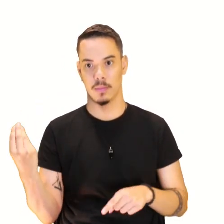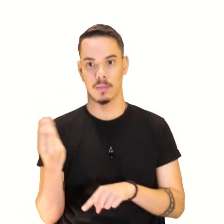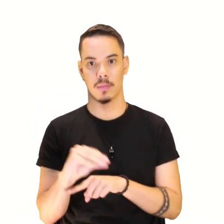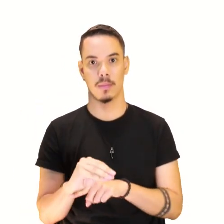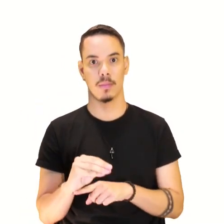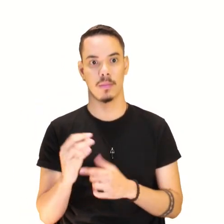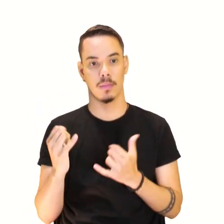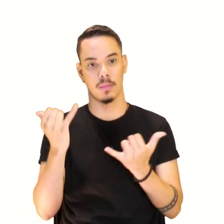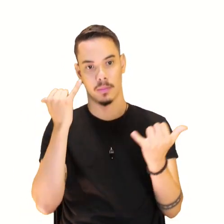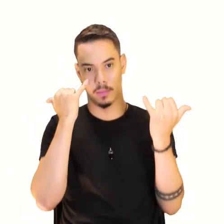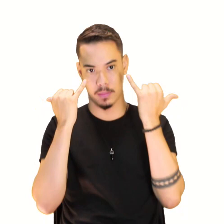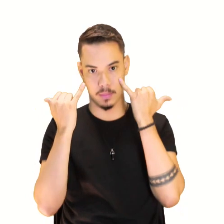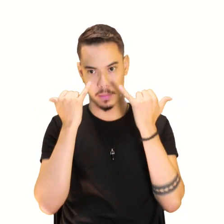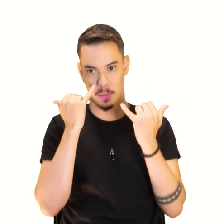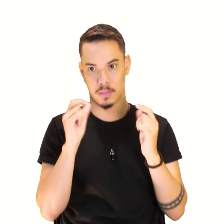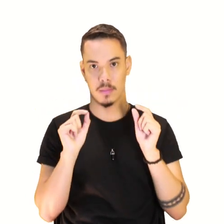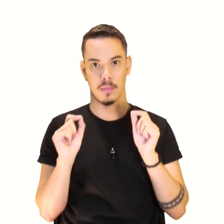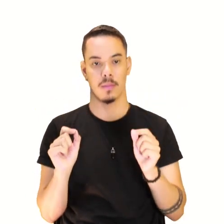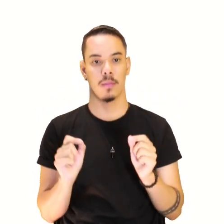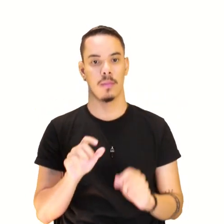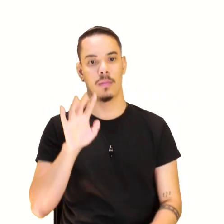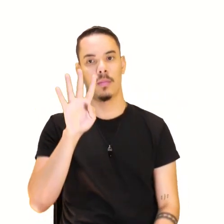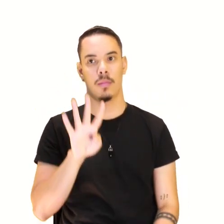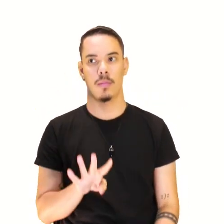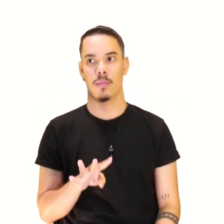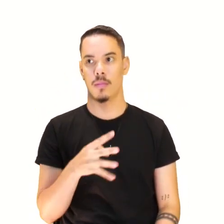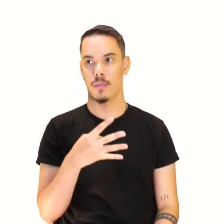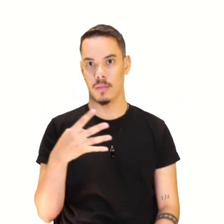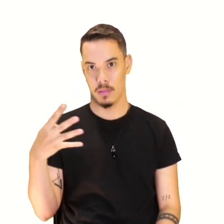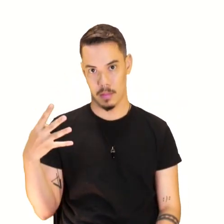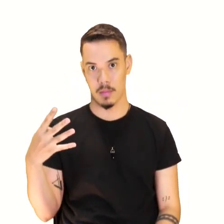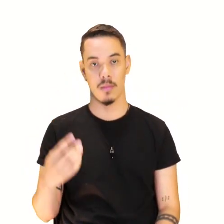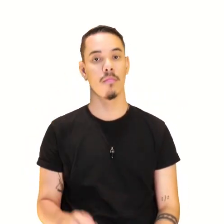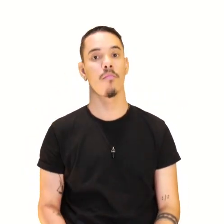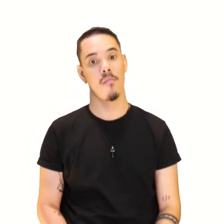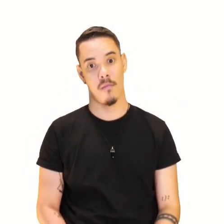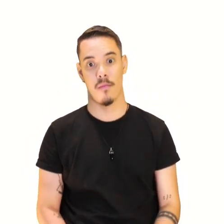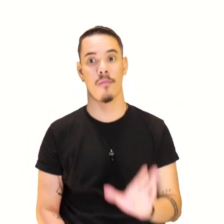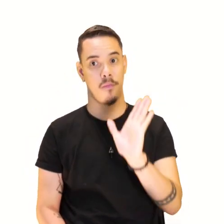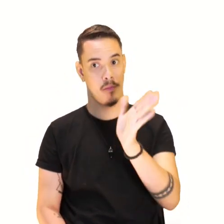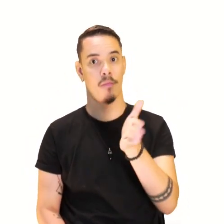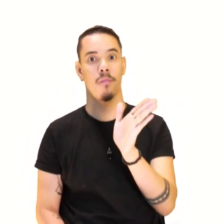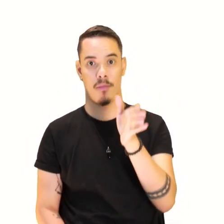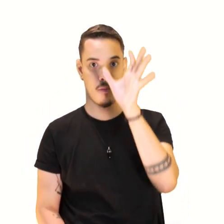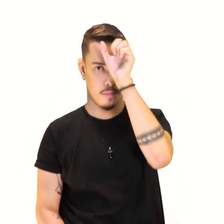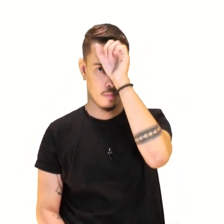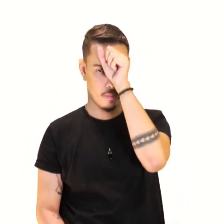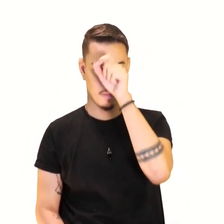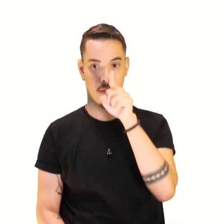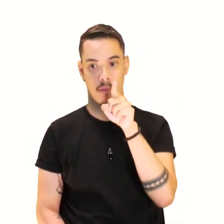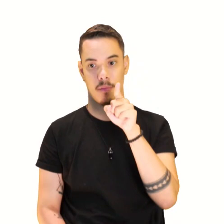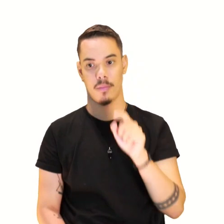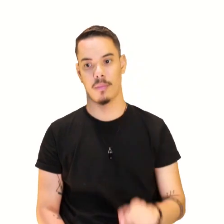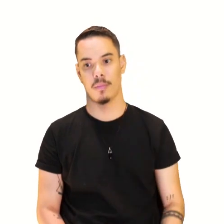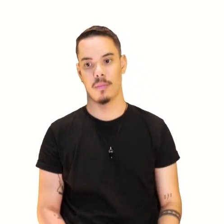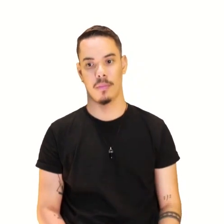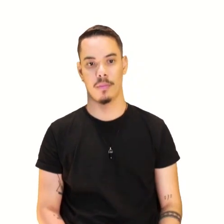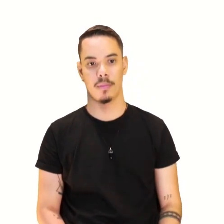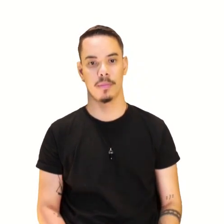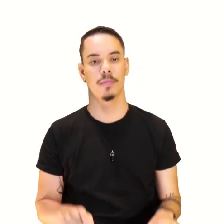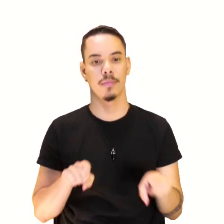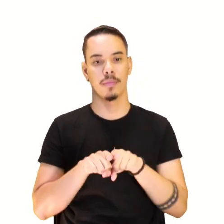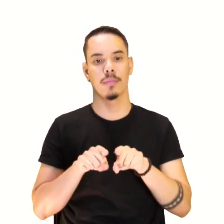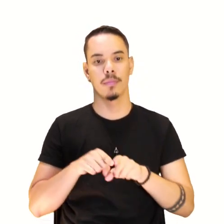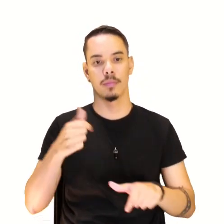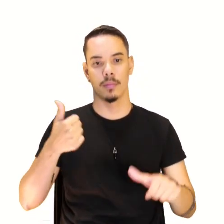os dados em uma tabela aí também a gente já vinha fazendo isso né É verdade bora ver analisar